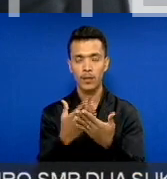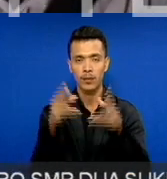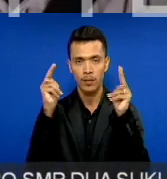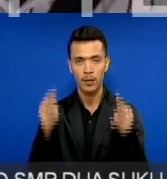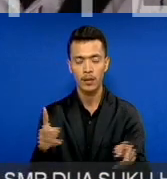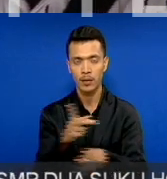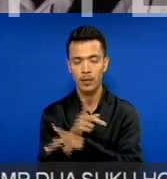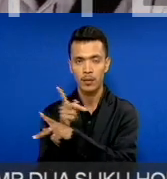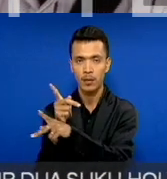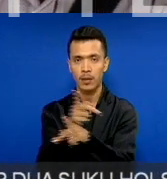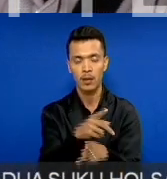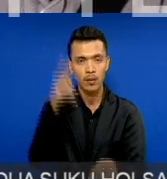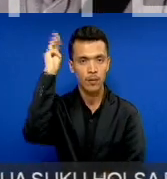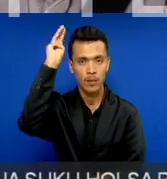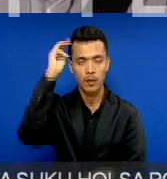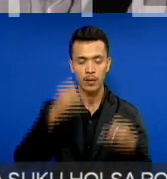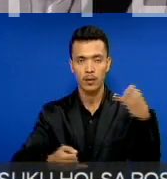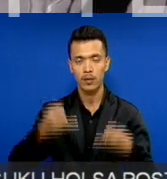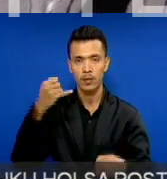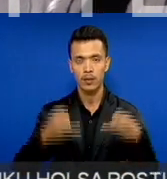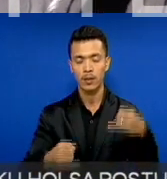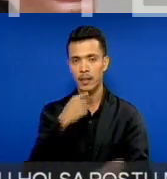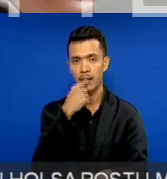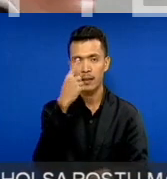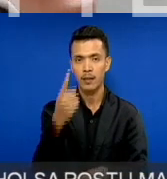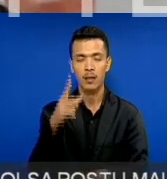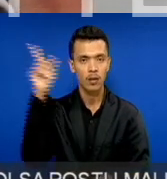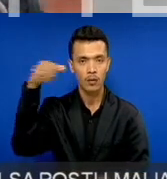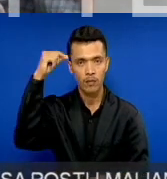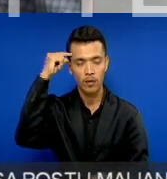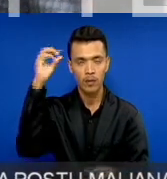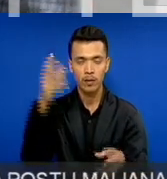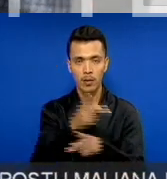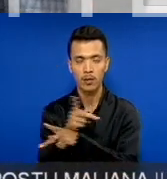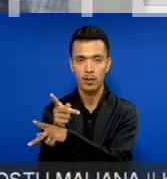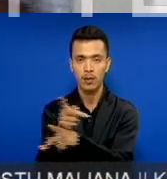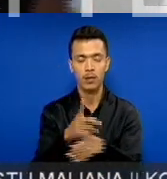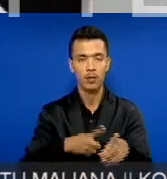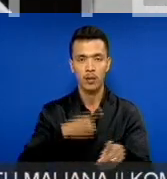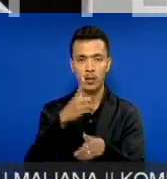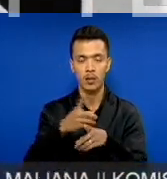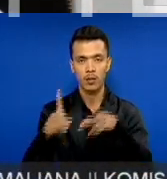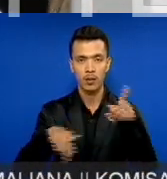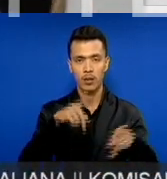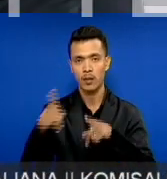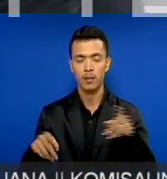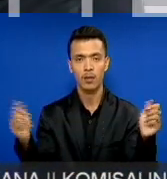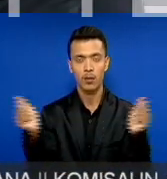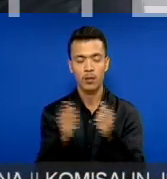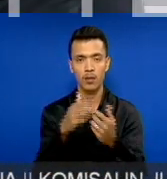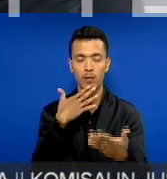assegurar. E a parte Seluk, ministro de Justiça, Sérgio Ornai, afirma governo se assegura direito ao cidadão Sira ou legalmente.